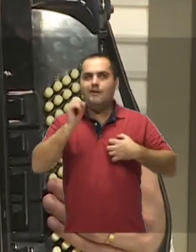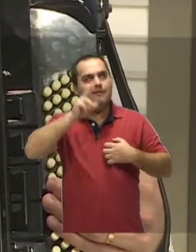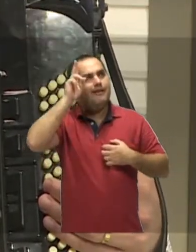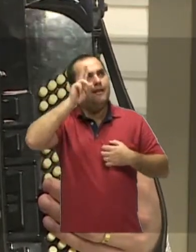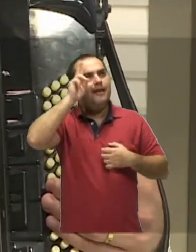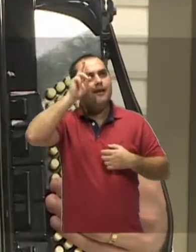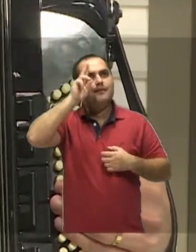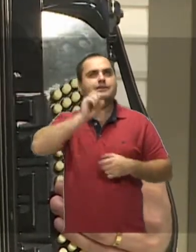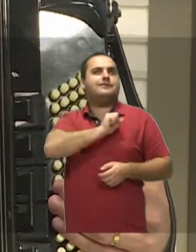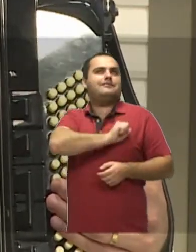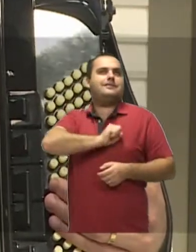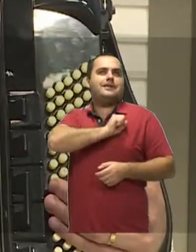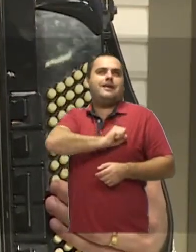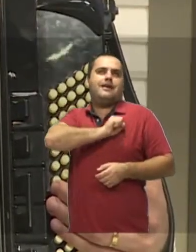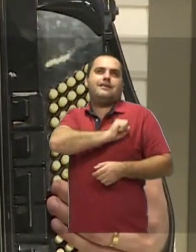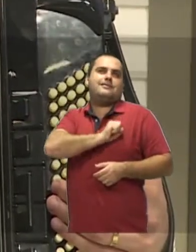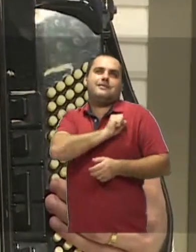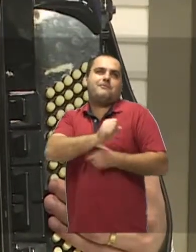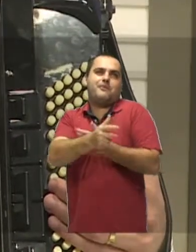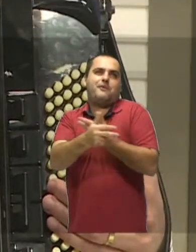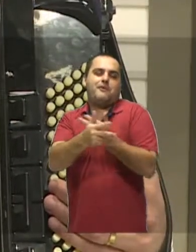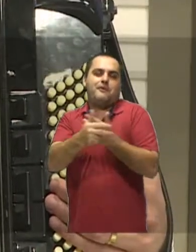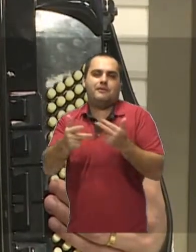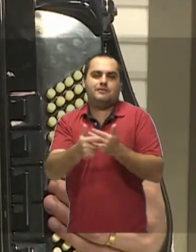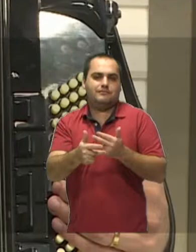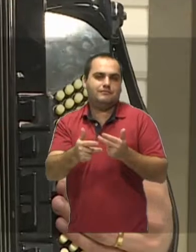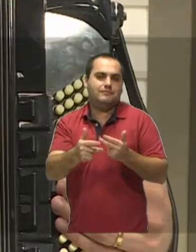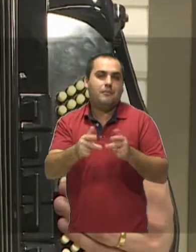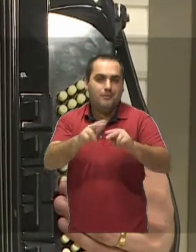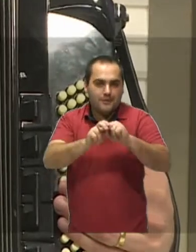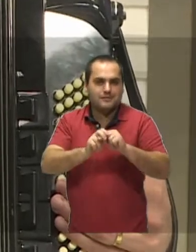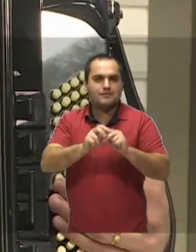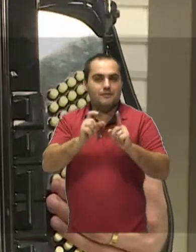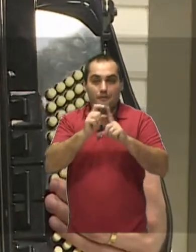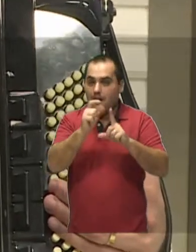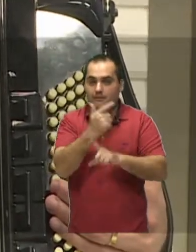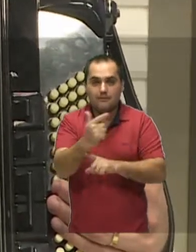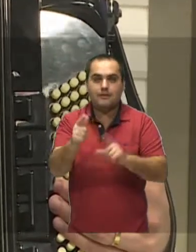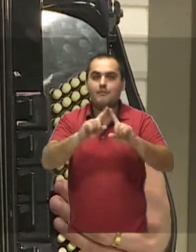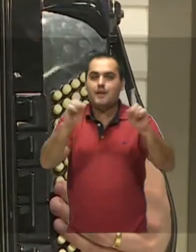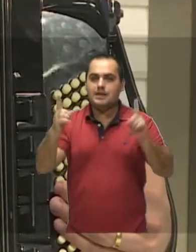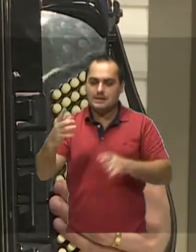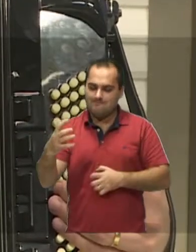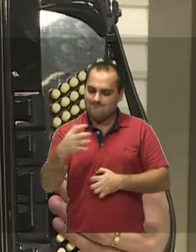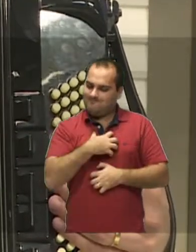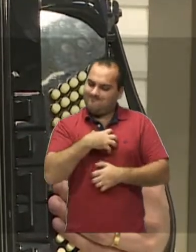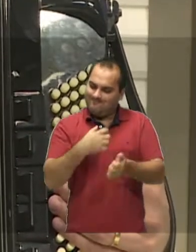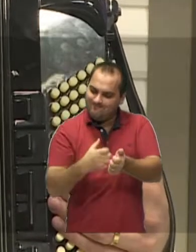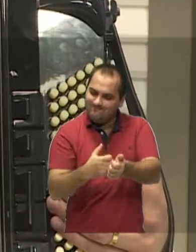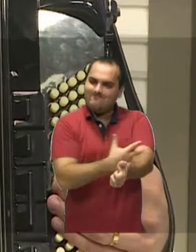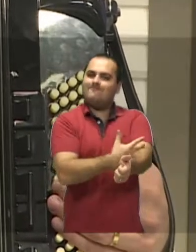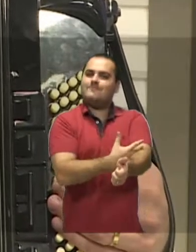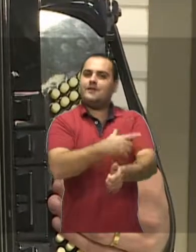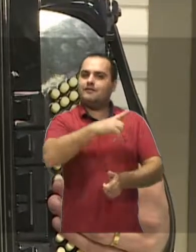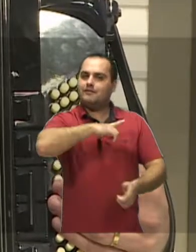recordação, saudade, alguma coisa assim. A temática musical é sempre muito ligada aos sentimentos, né?